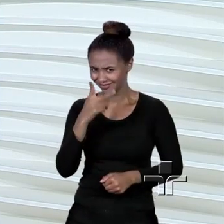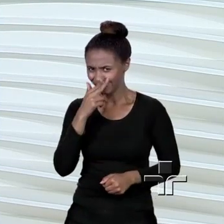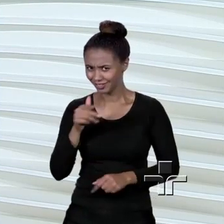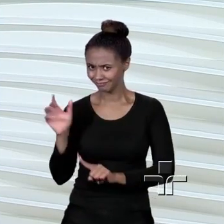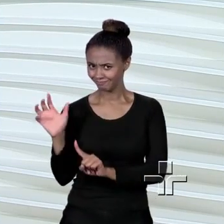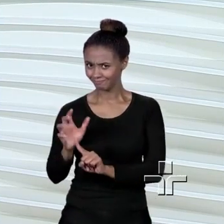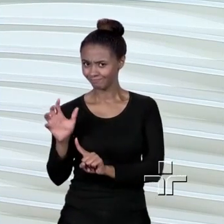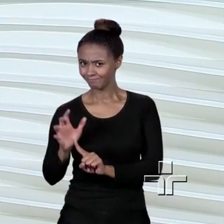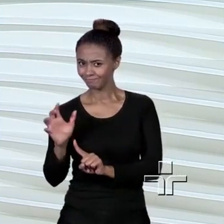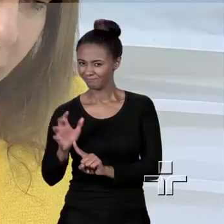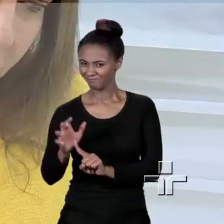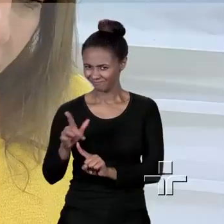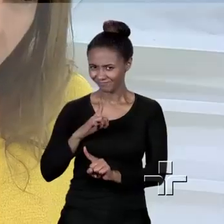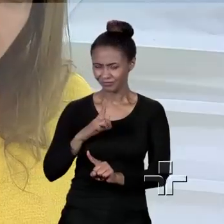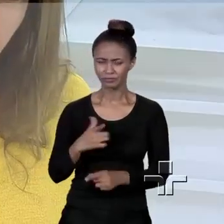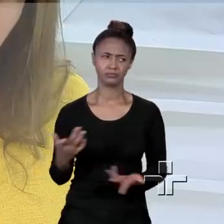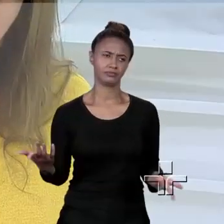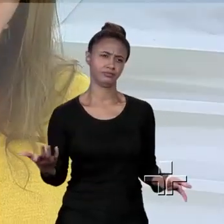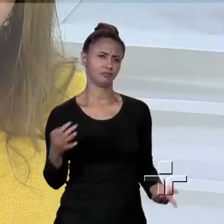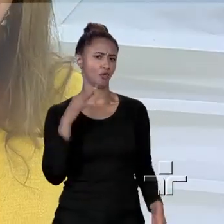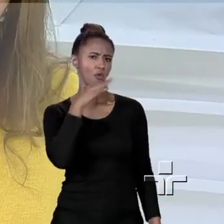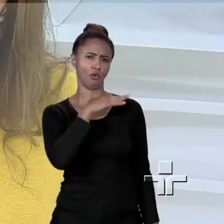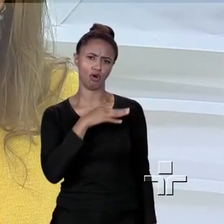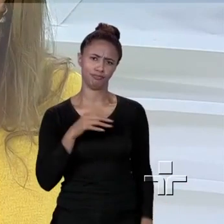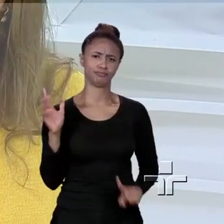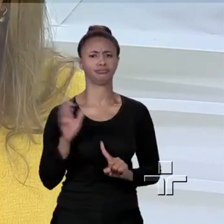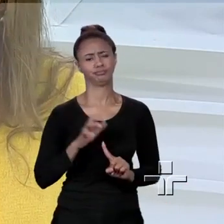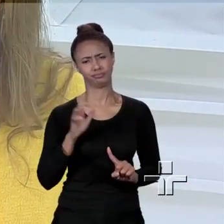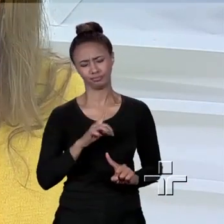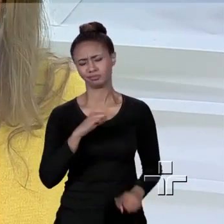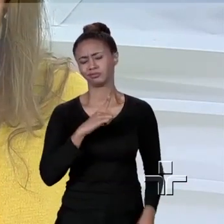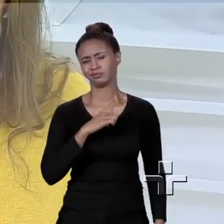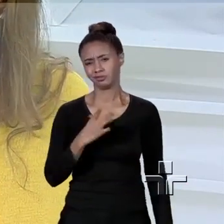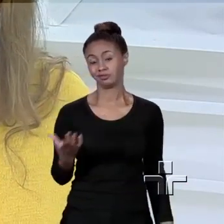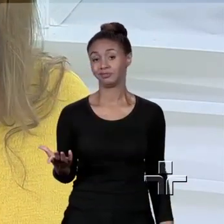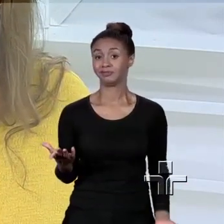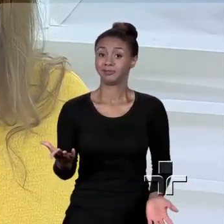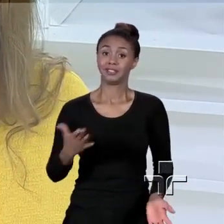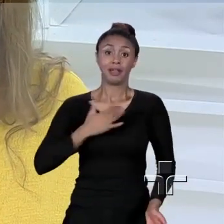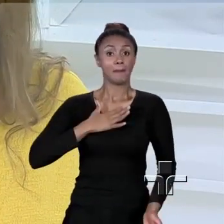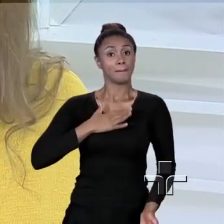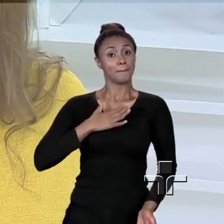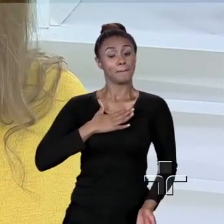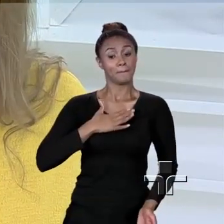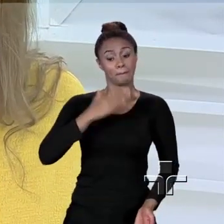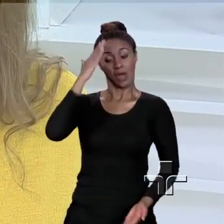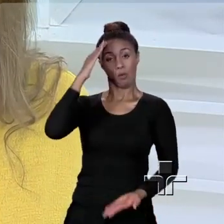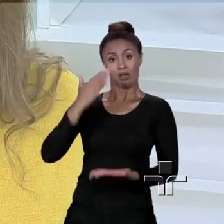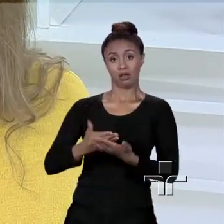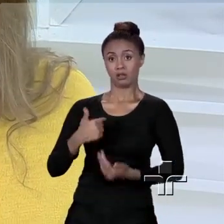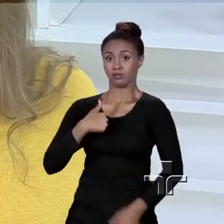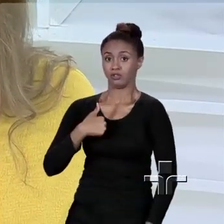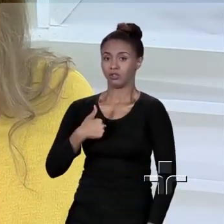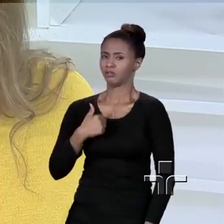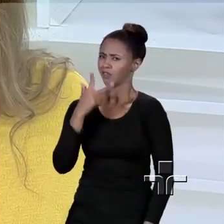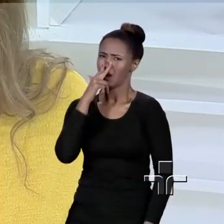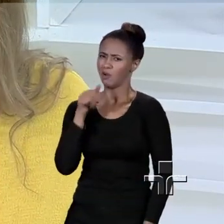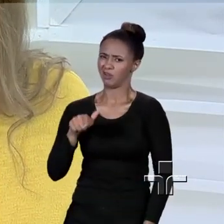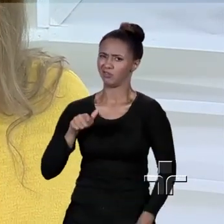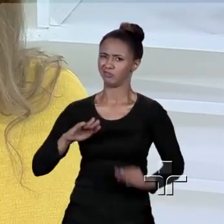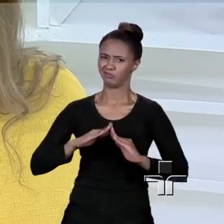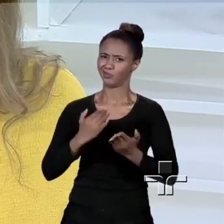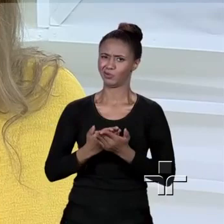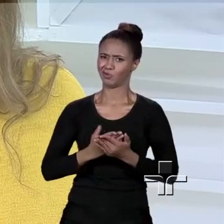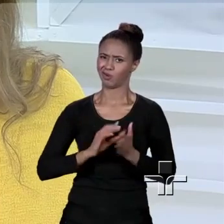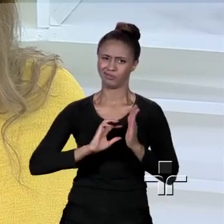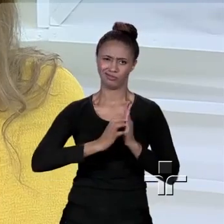ali de... Claro que tem força, mas... é minha convicção, eu acho que não prospera. Eu acho que não